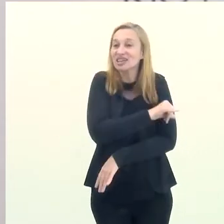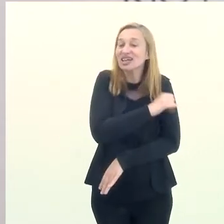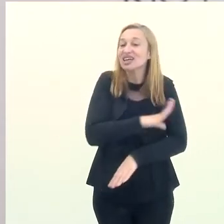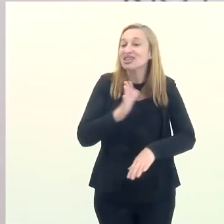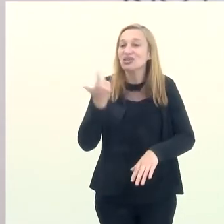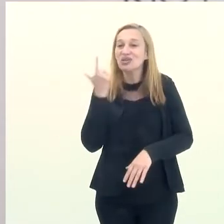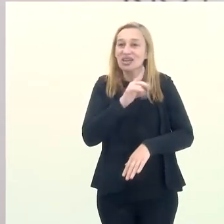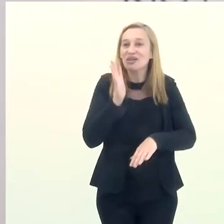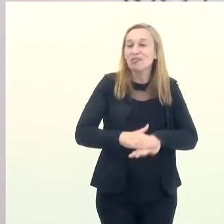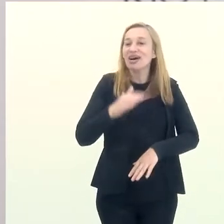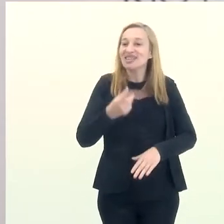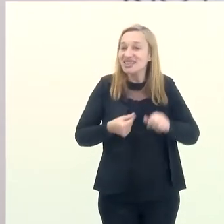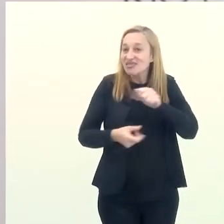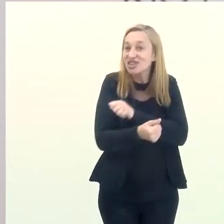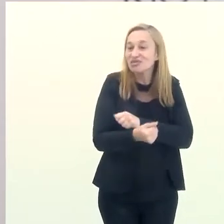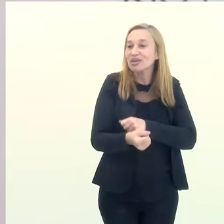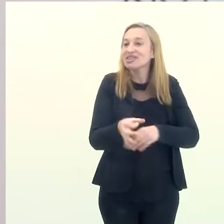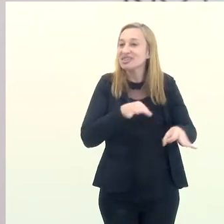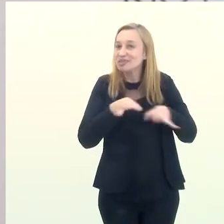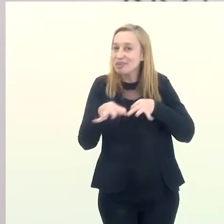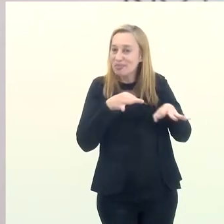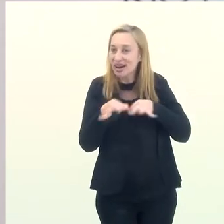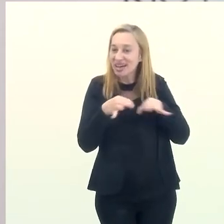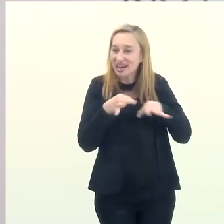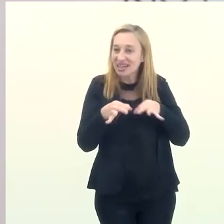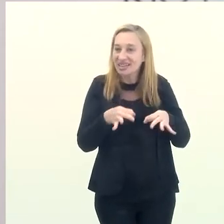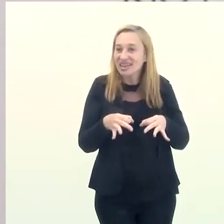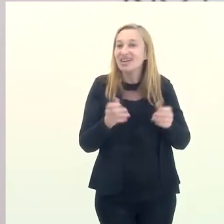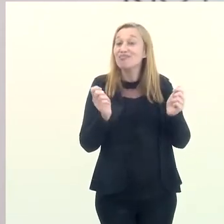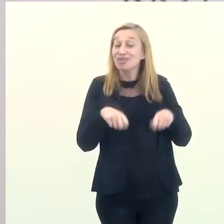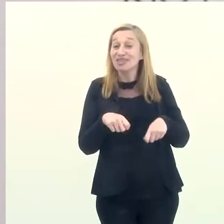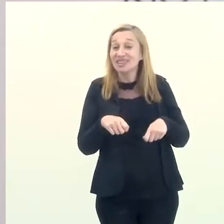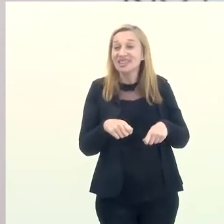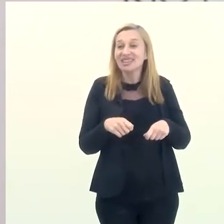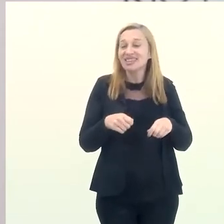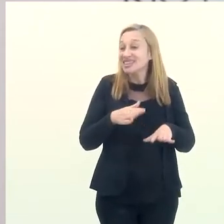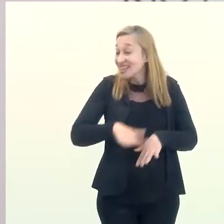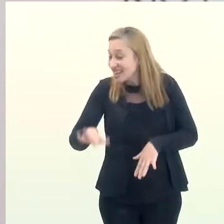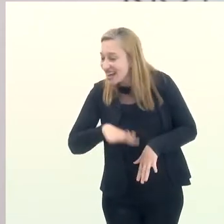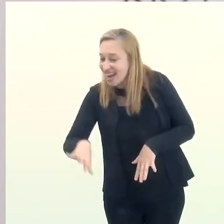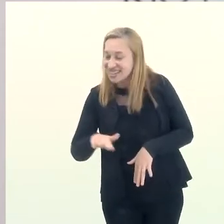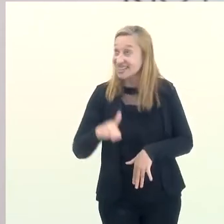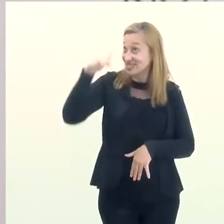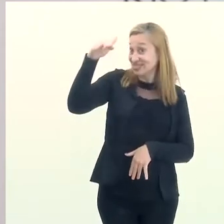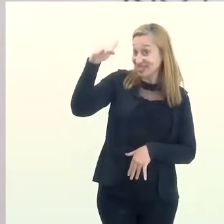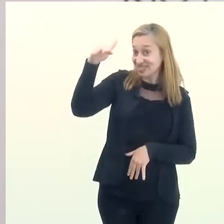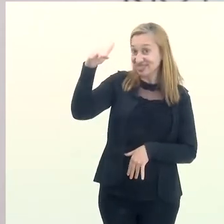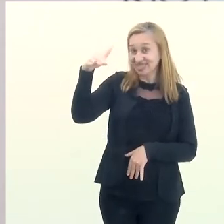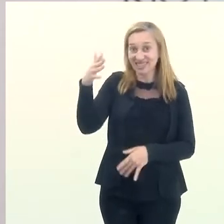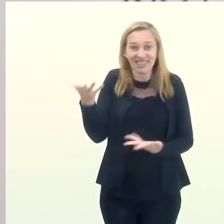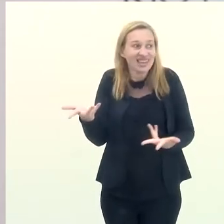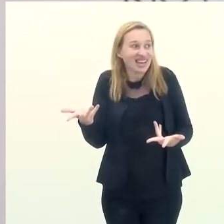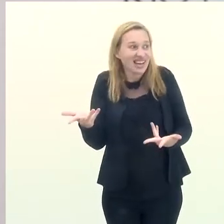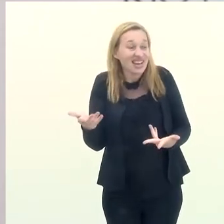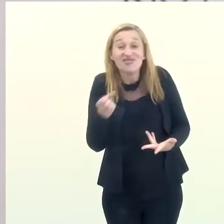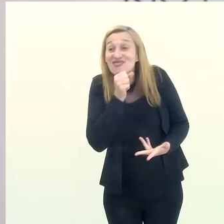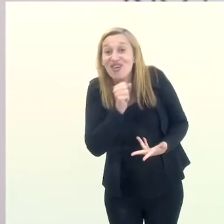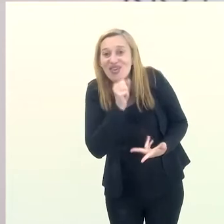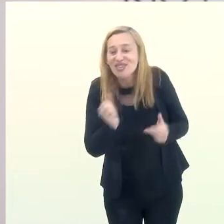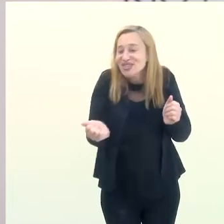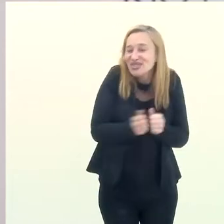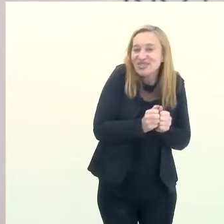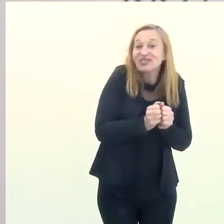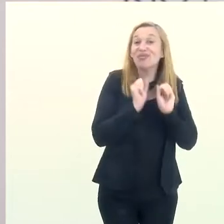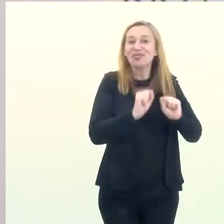ganha com mais esse investimento que está sendo feito, a possibilidade de levar crianças, adultos, trazer